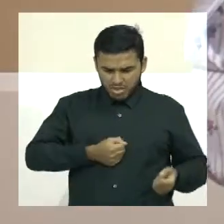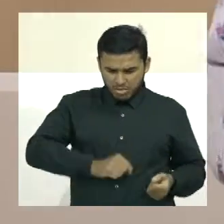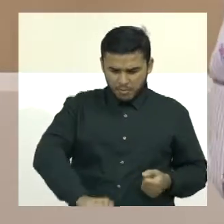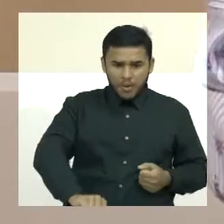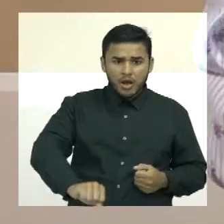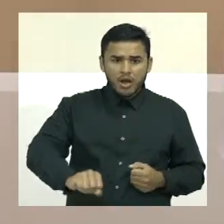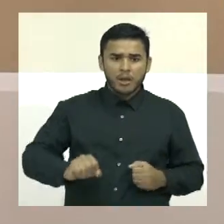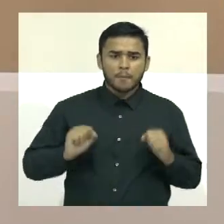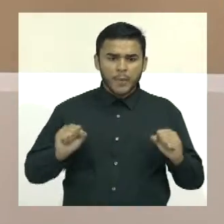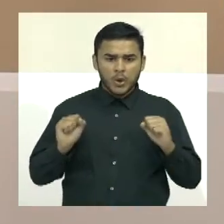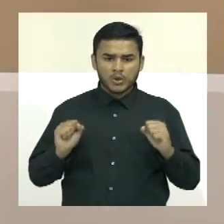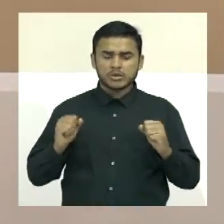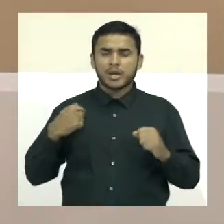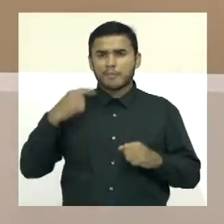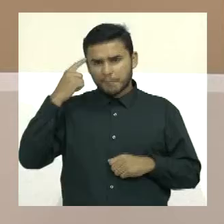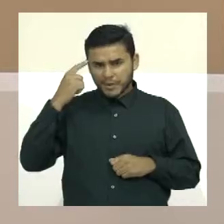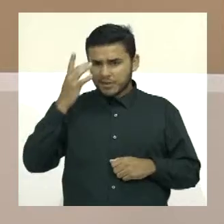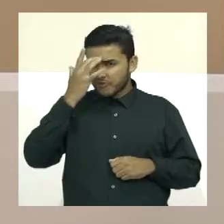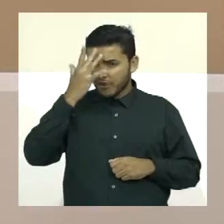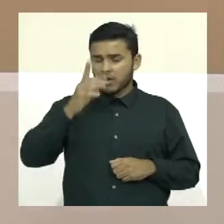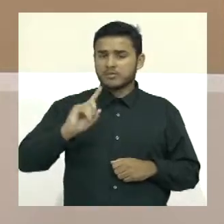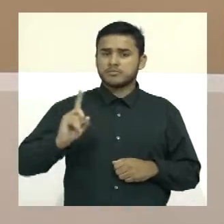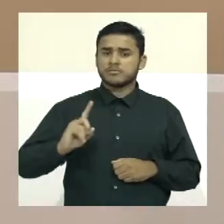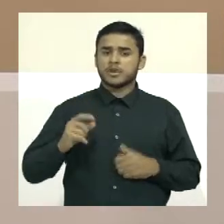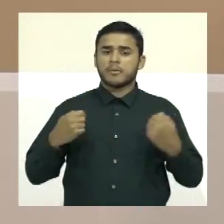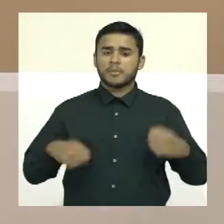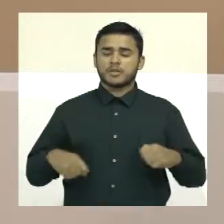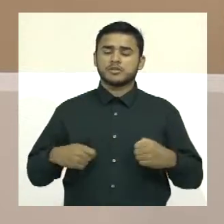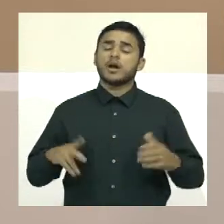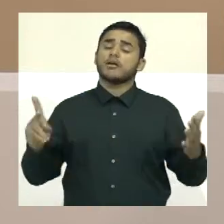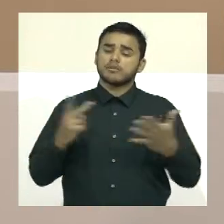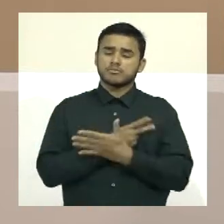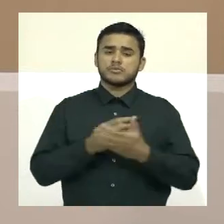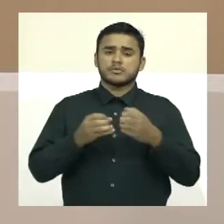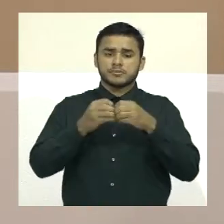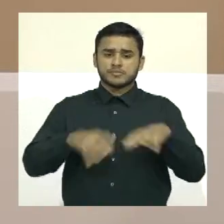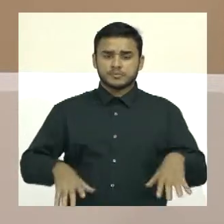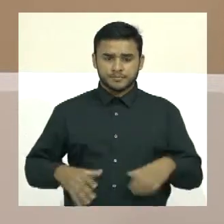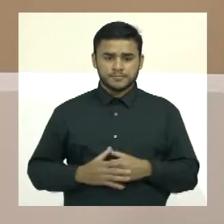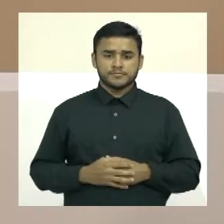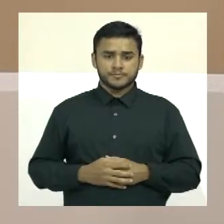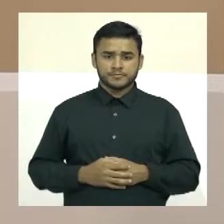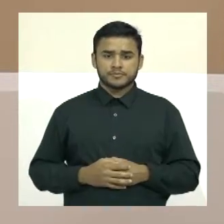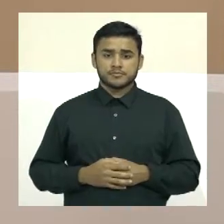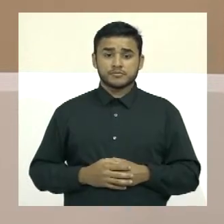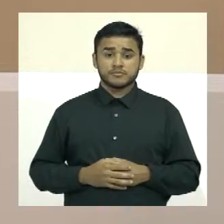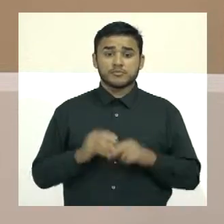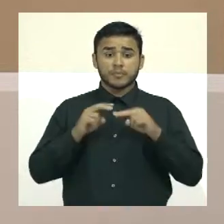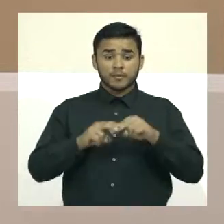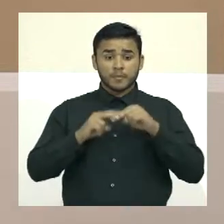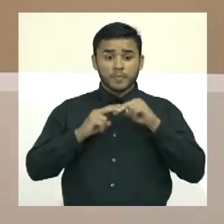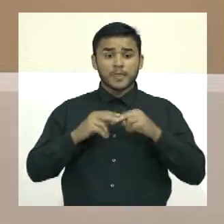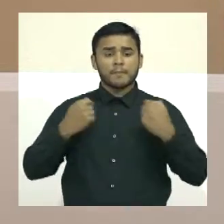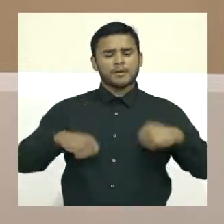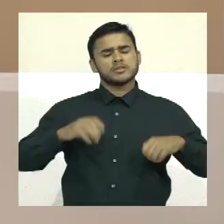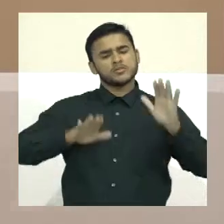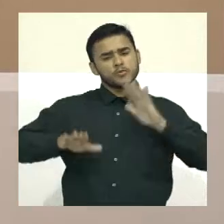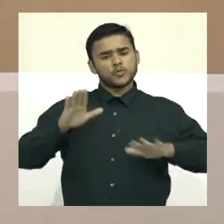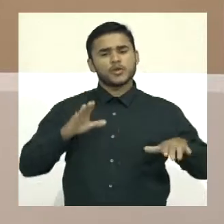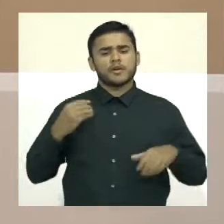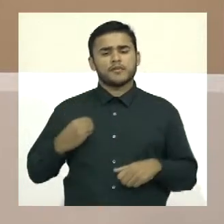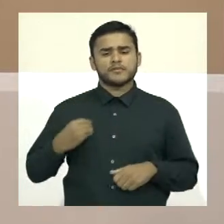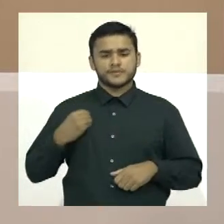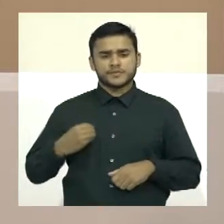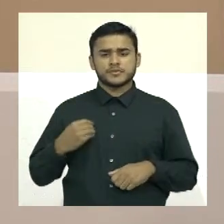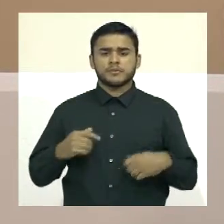também as consequências psicológicas eu estou sendo exposta ao optar pelo aborto. Então, cuidar da vida do bebê